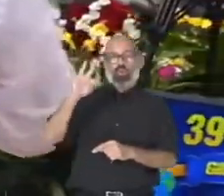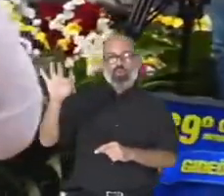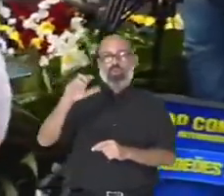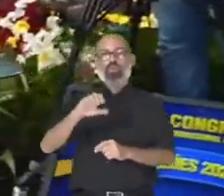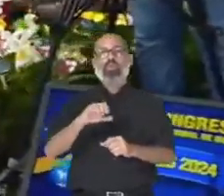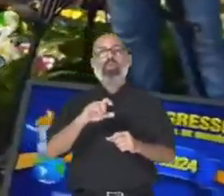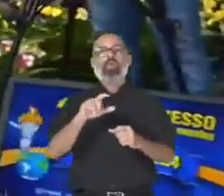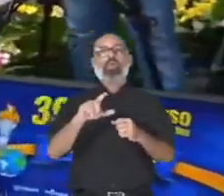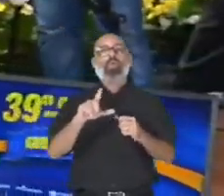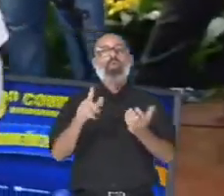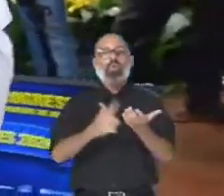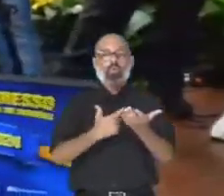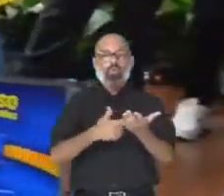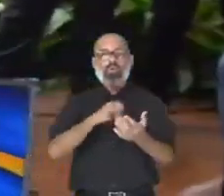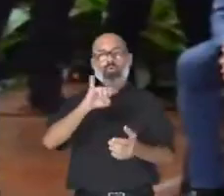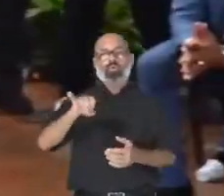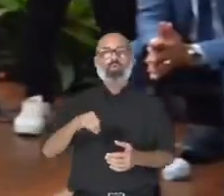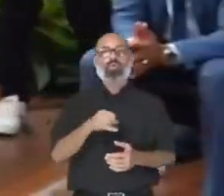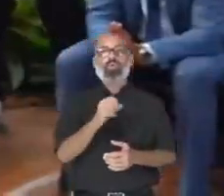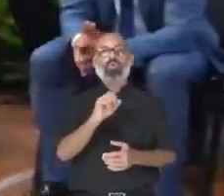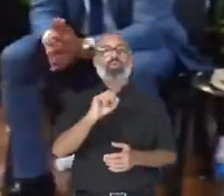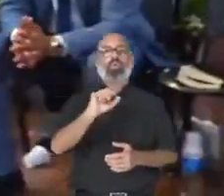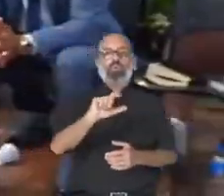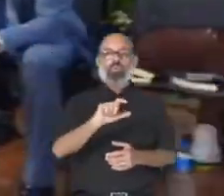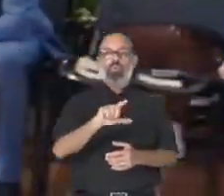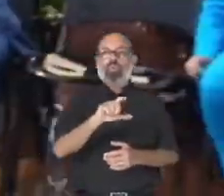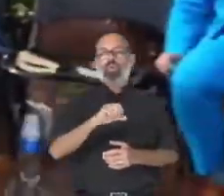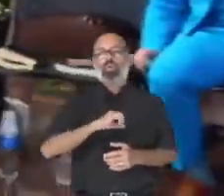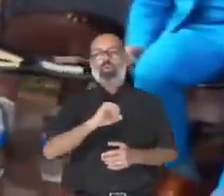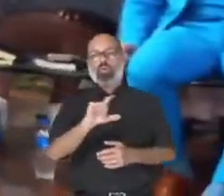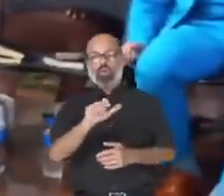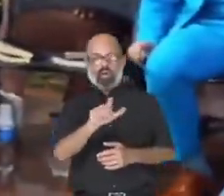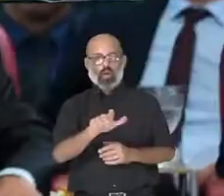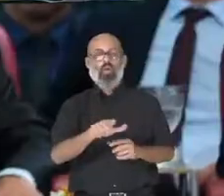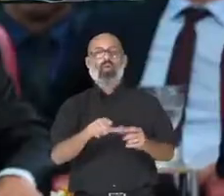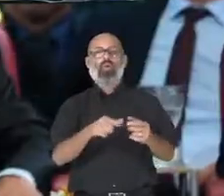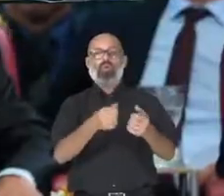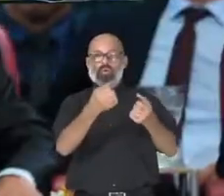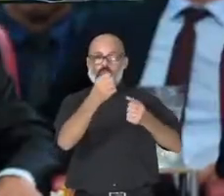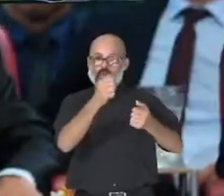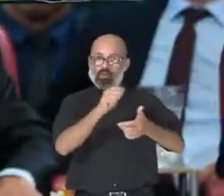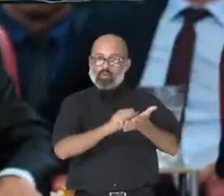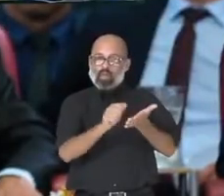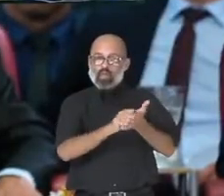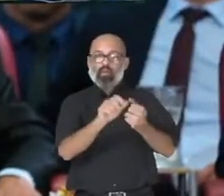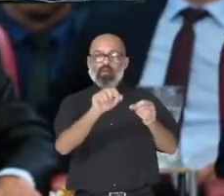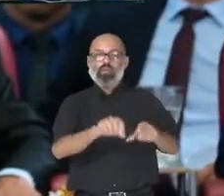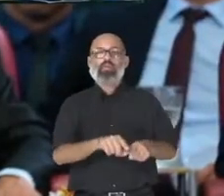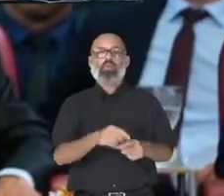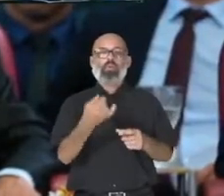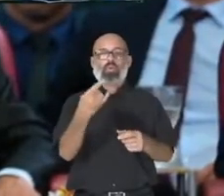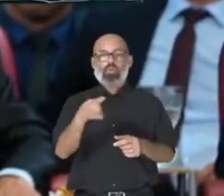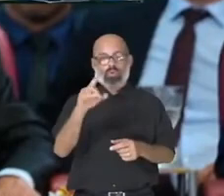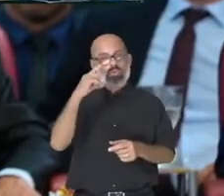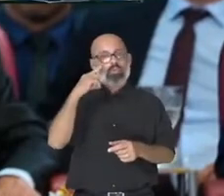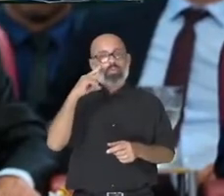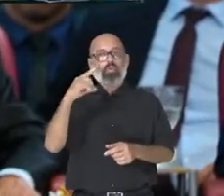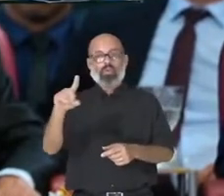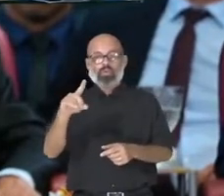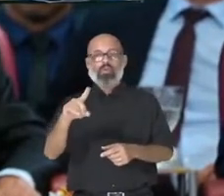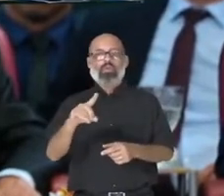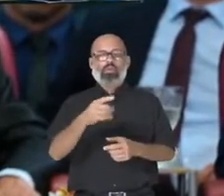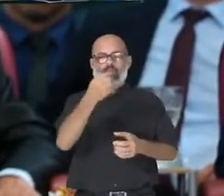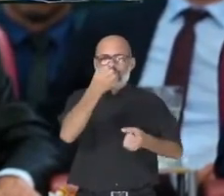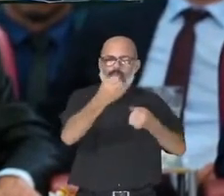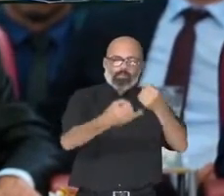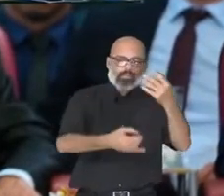capítulo 2, 28, no texto áureo dos pentecostais, lá está escrito assim: e há de ser que nos últimos dias, diz o Senhor,